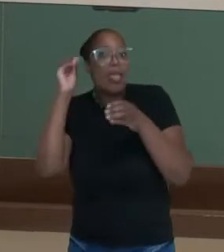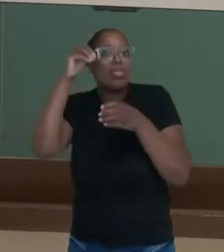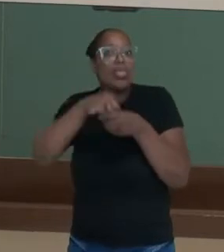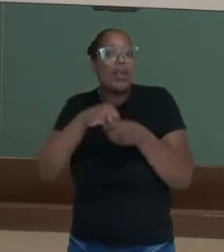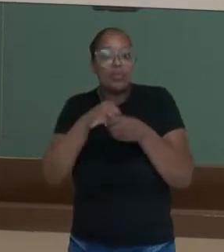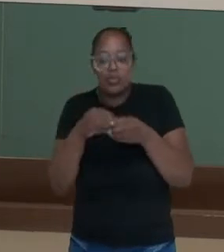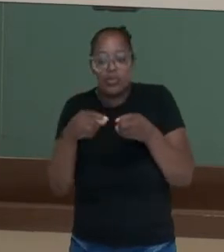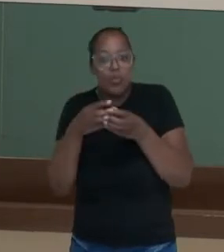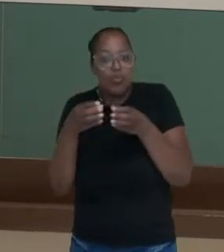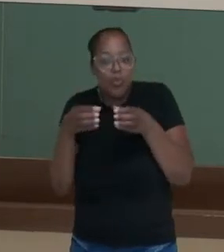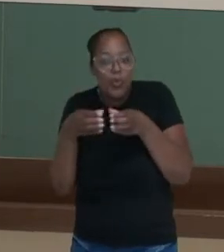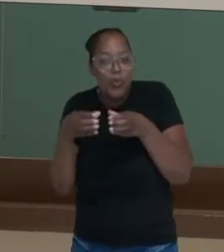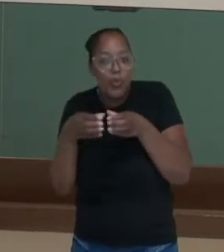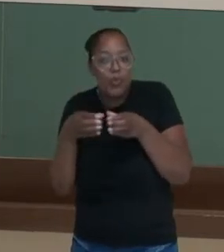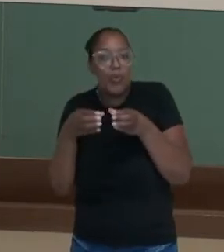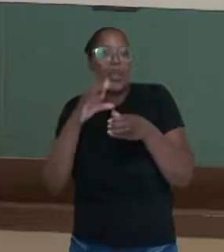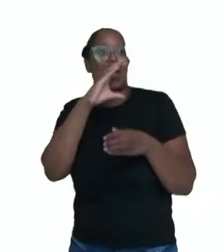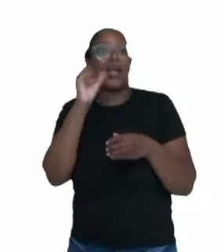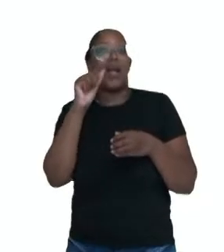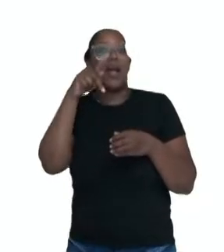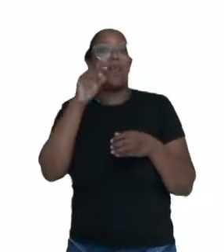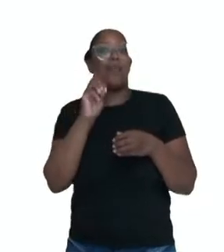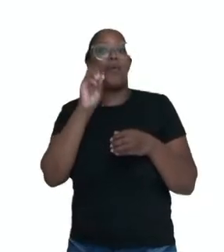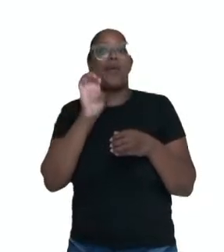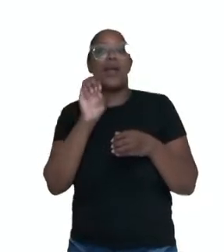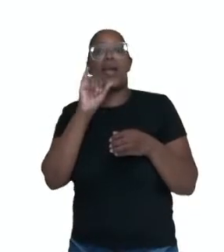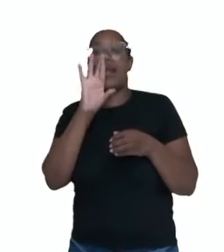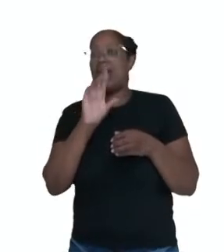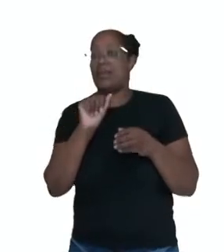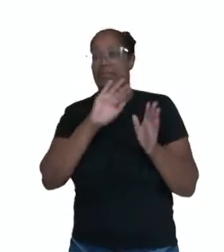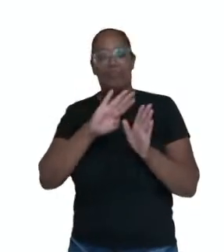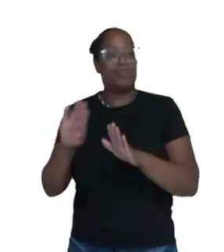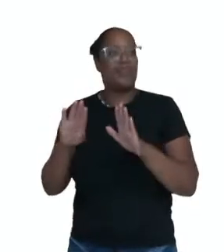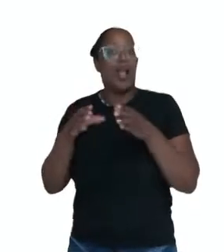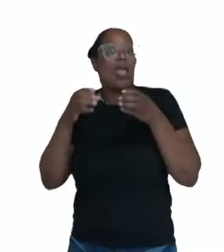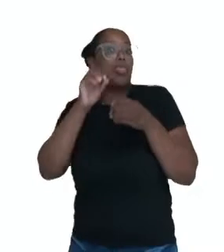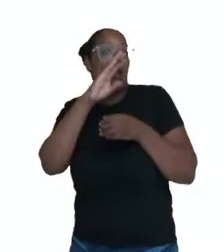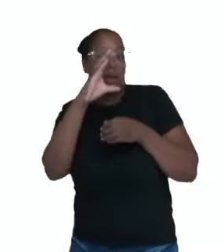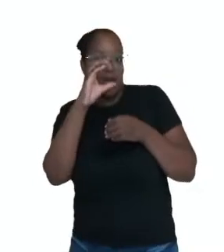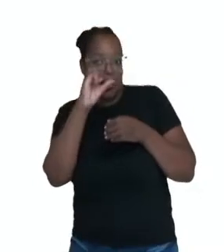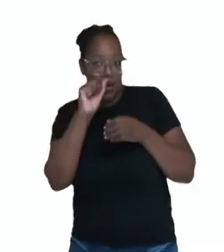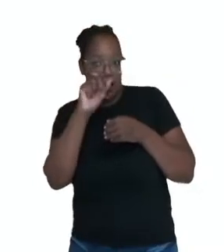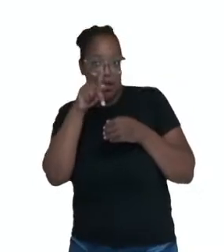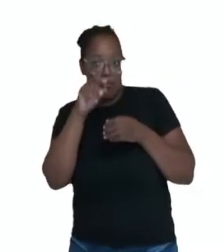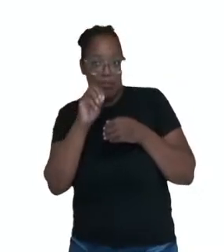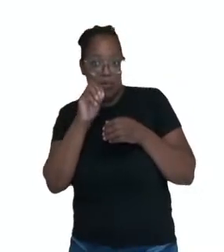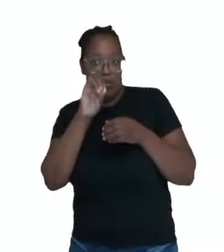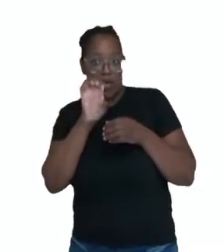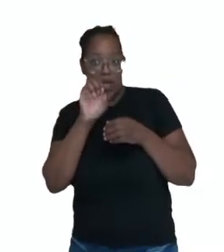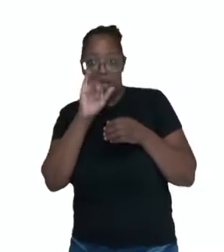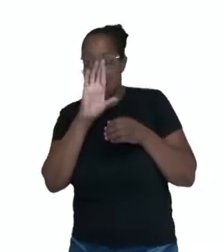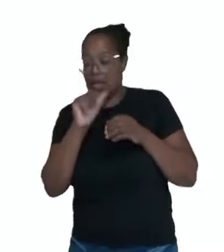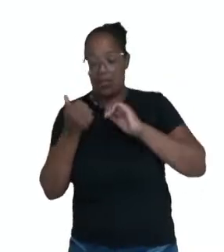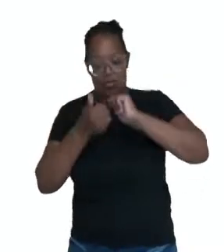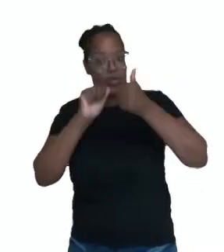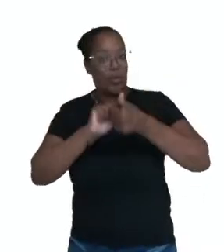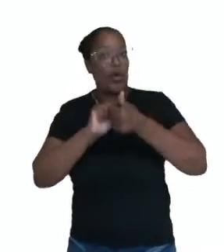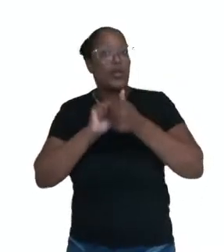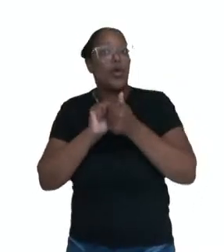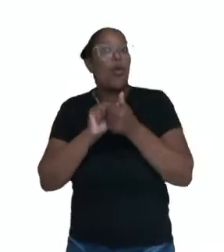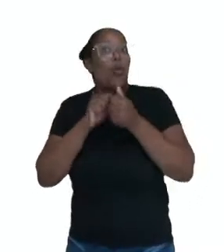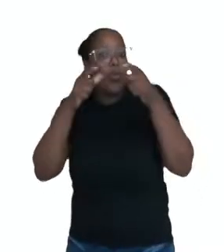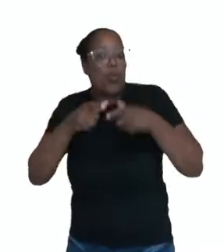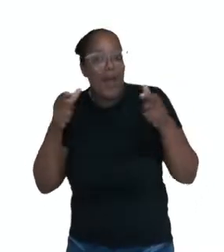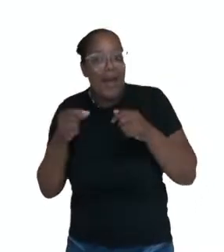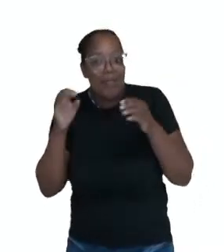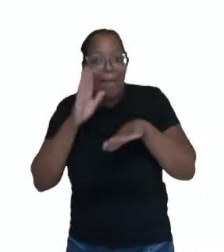então? Olha só. Na capoeira, o espaço de sua execução é a roda. Então a gente viu ali,